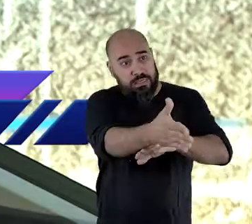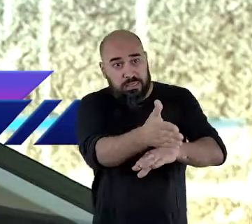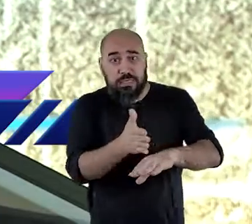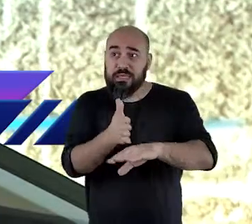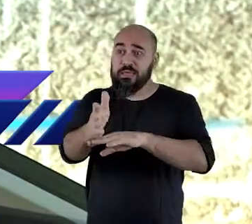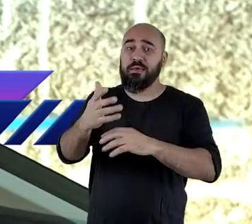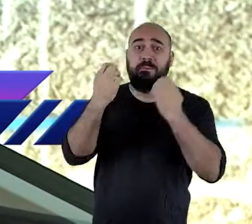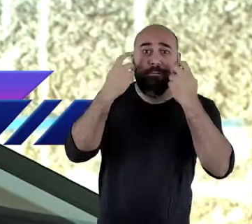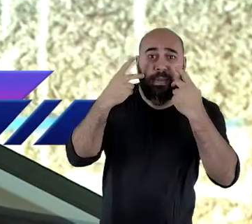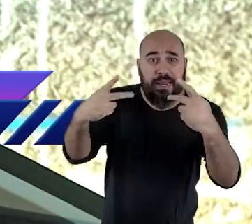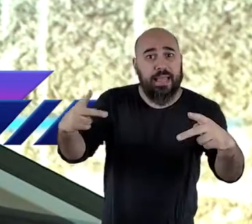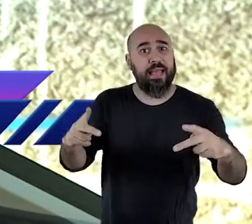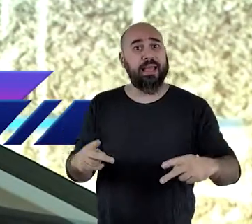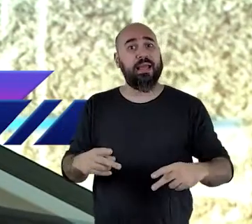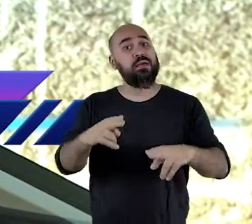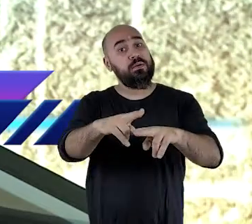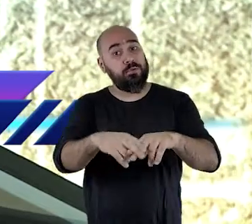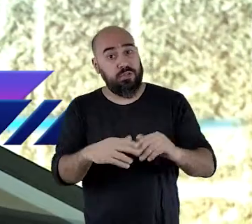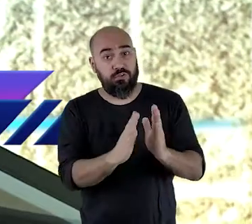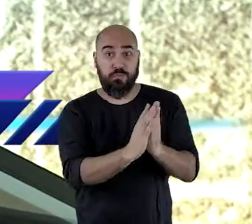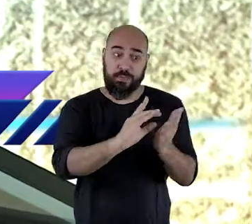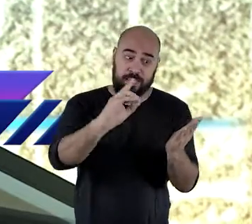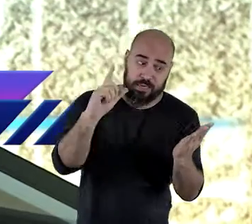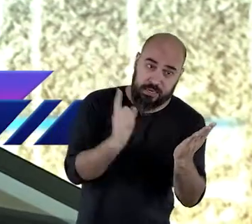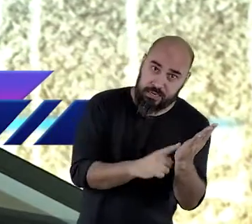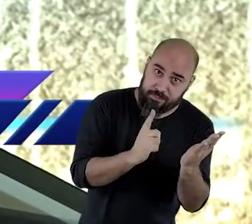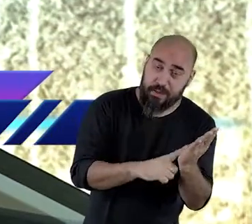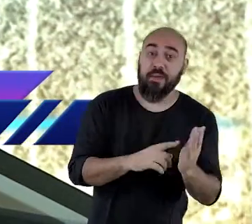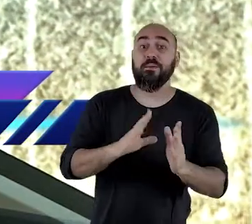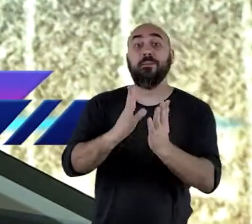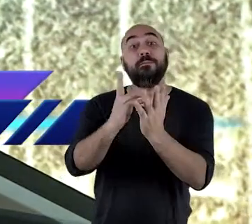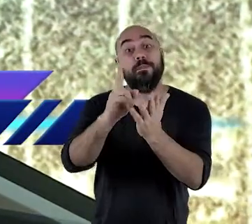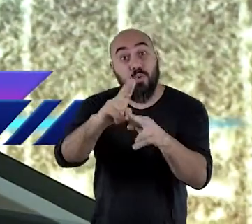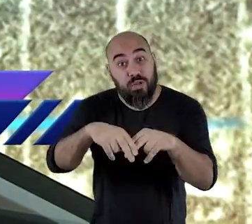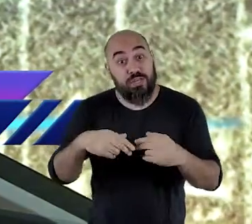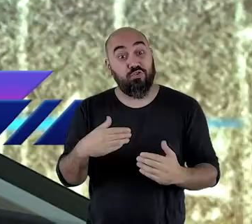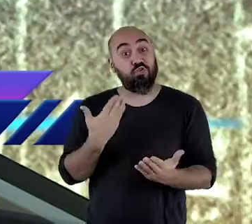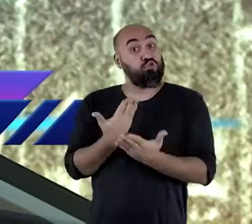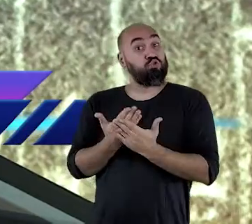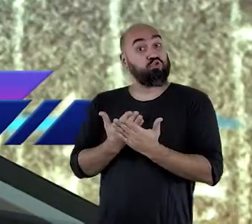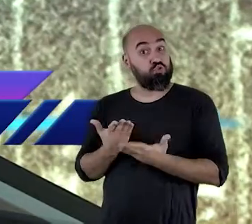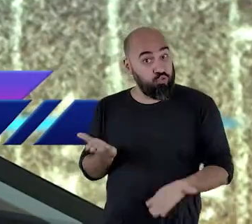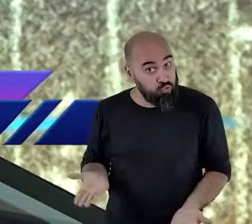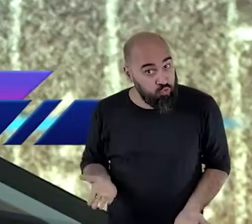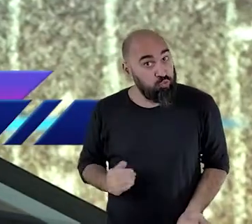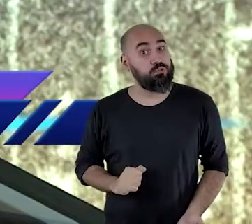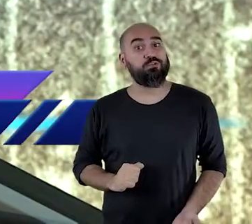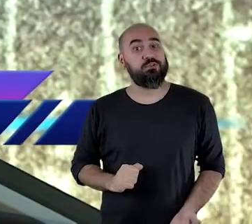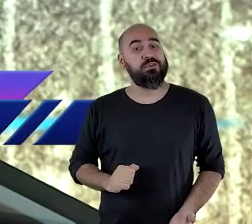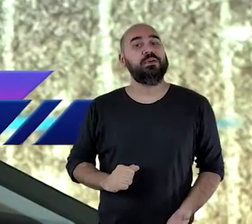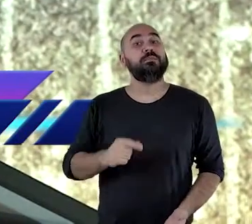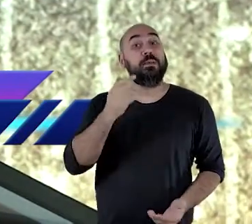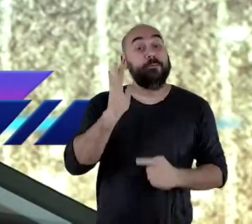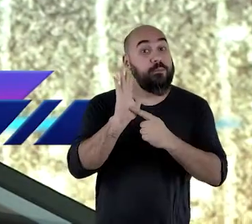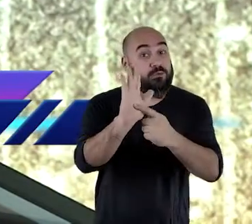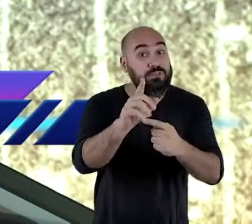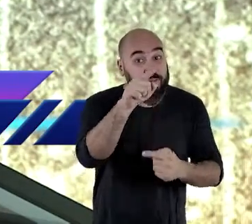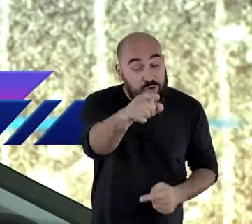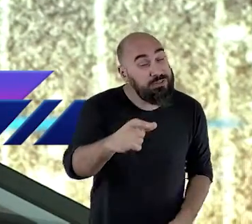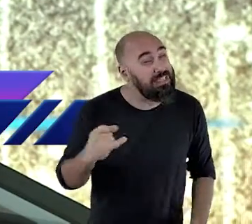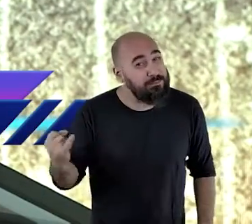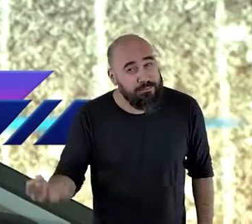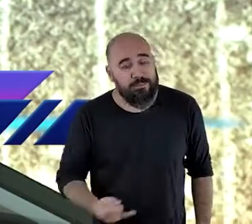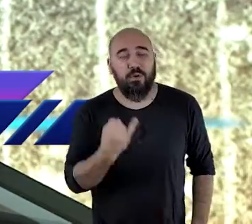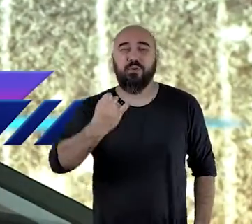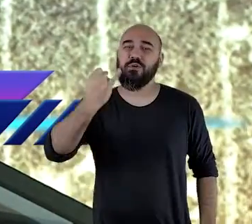Deus nos deixou a palavra dele para chegar na sua vida e mostrar que você é importante e que o céu foi preparado